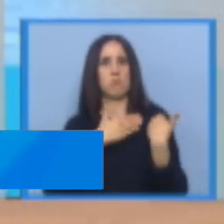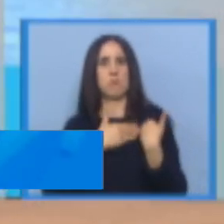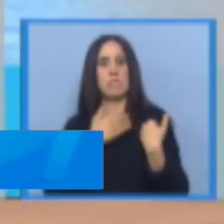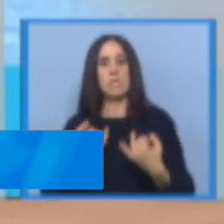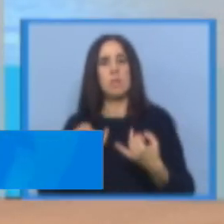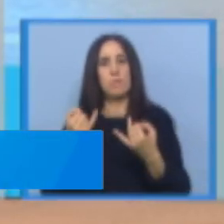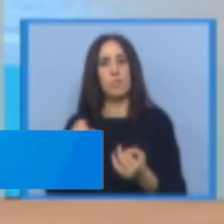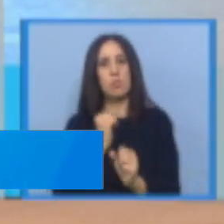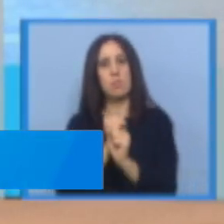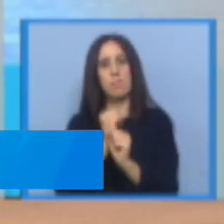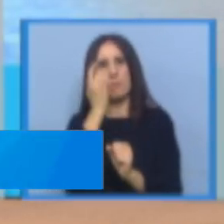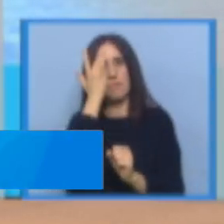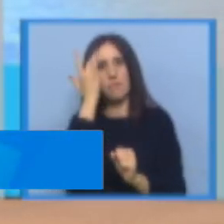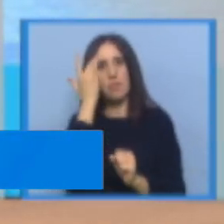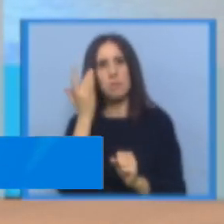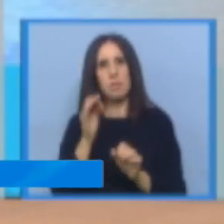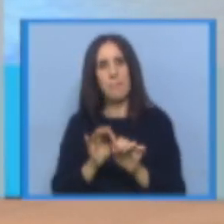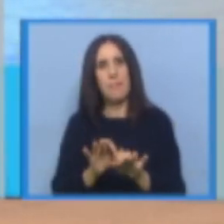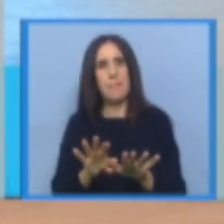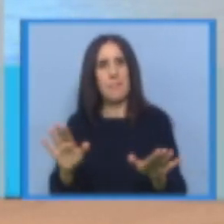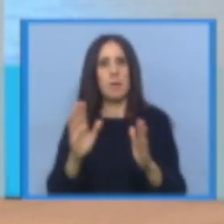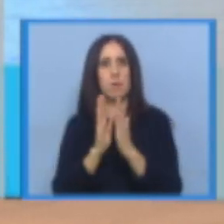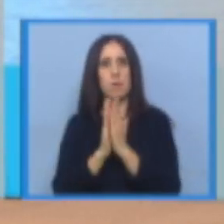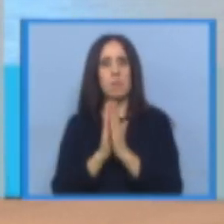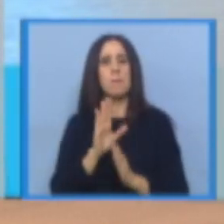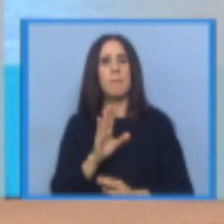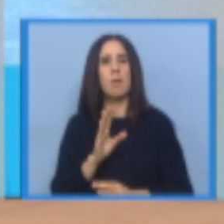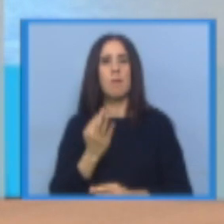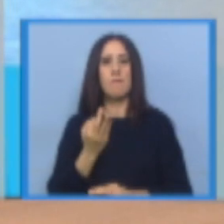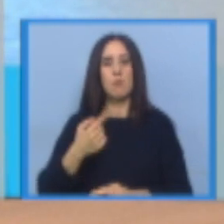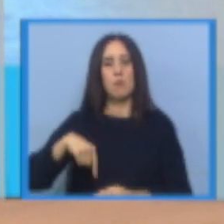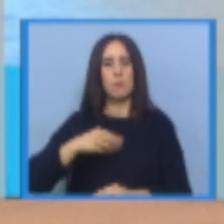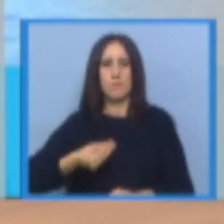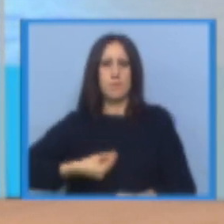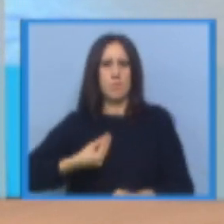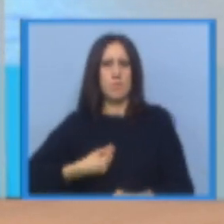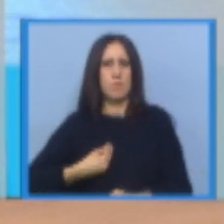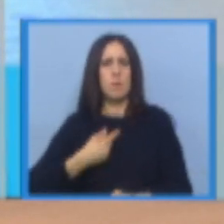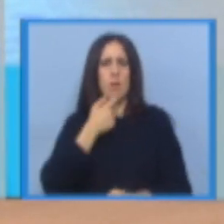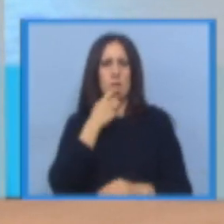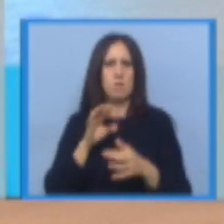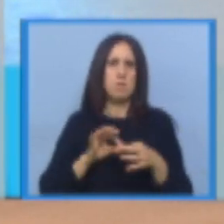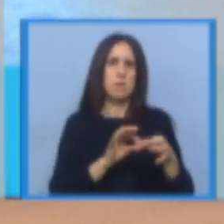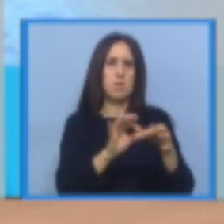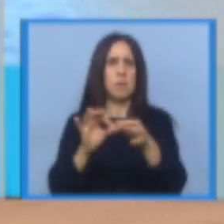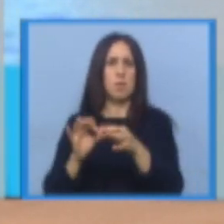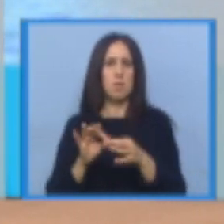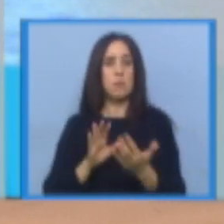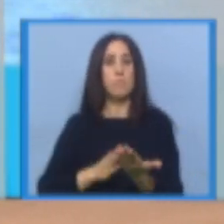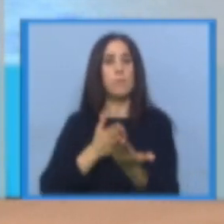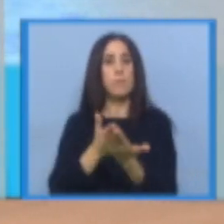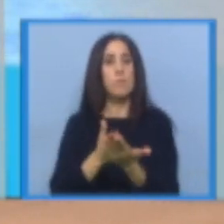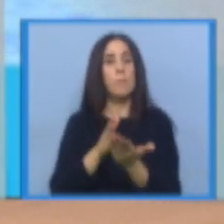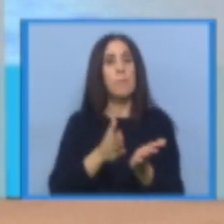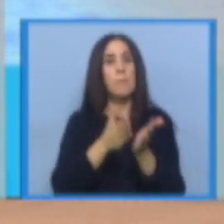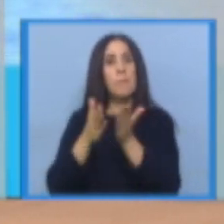depois o trabalho que é feito nas dioceses, mas obviamente a nossa preocupação é ter uma certa unidade naquilo que é proposto, mas